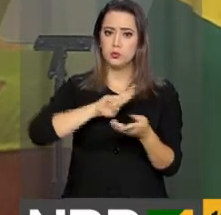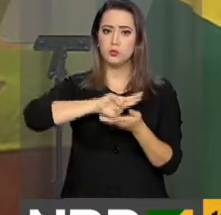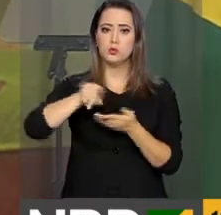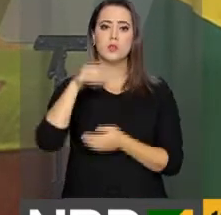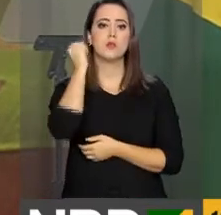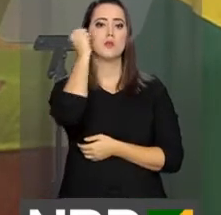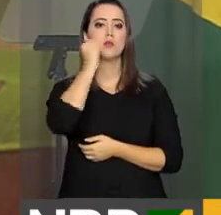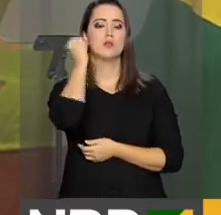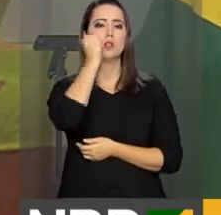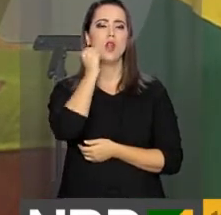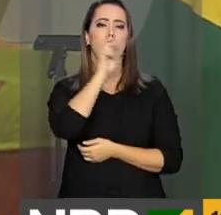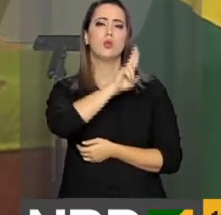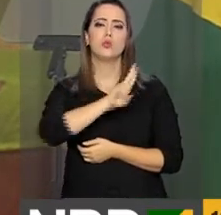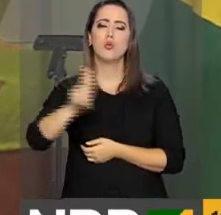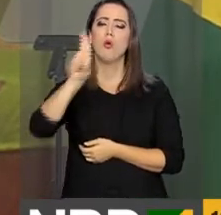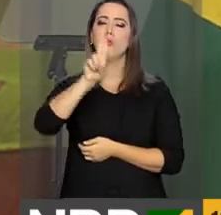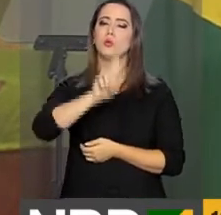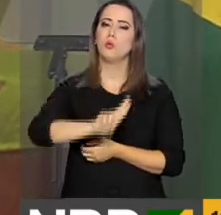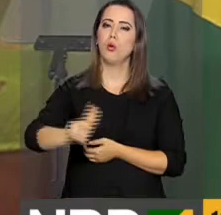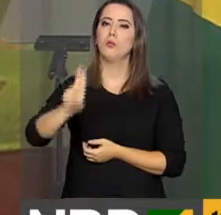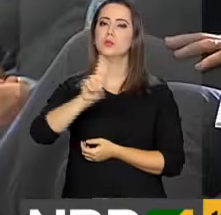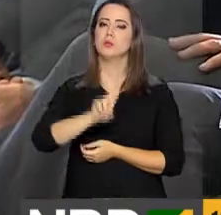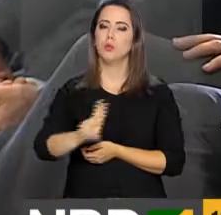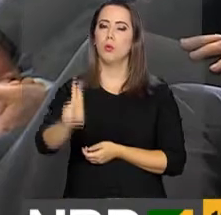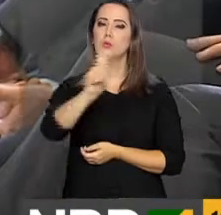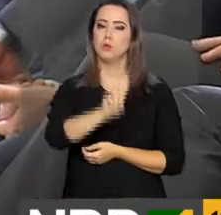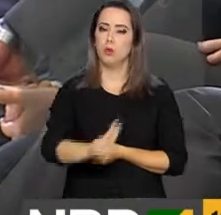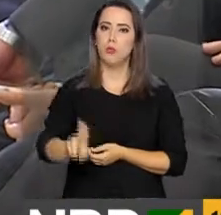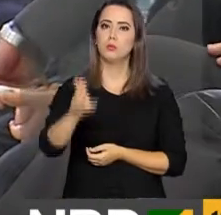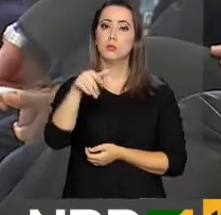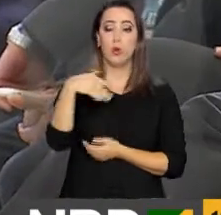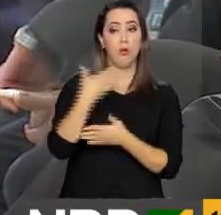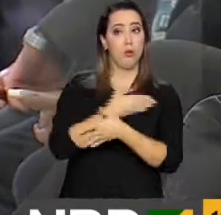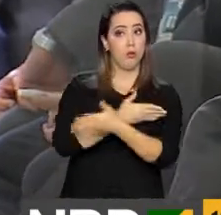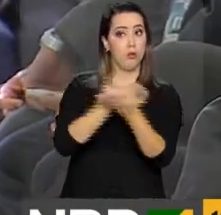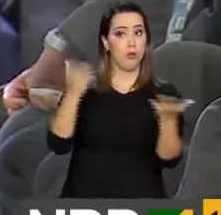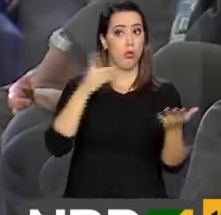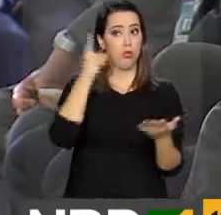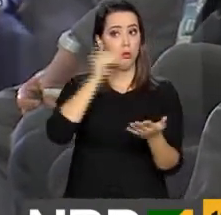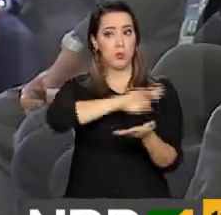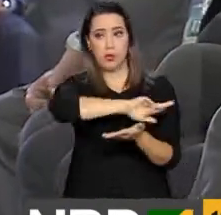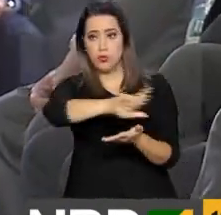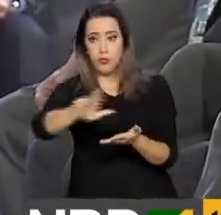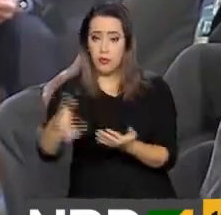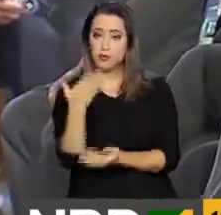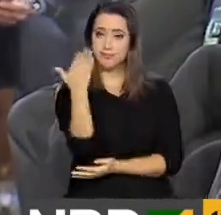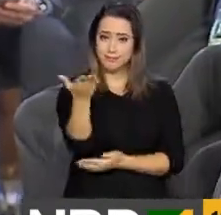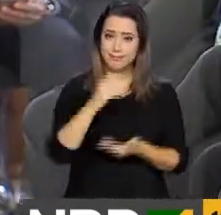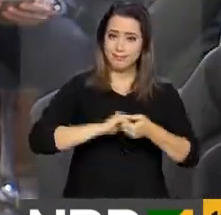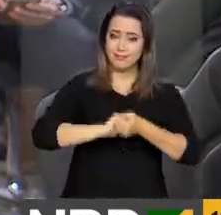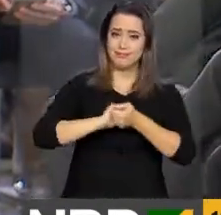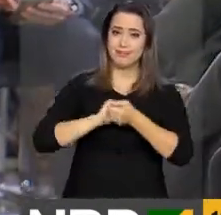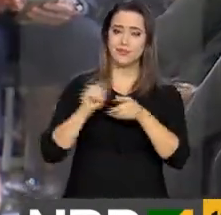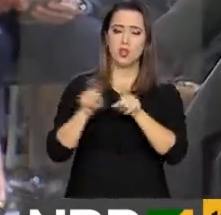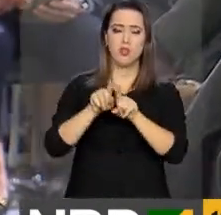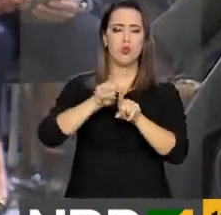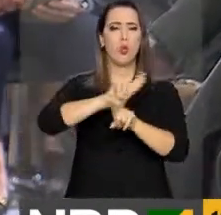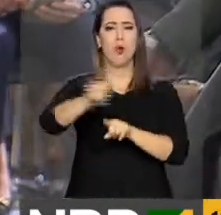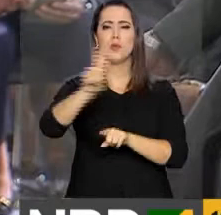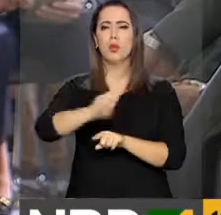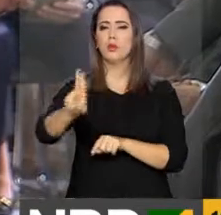Cassol, o Hélio Fagundes, os deputados, são muitos deputados aqui, Alceu Moreira, Celso